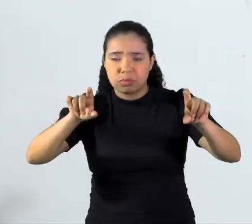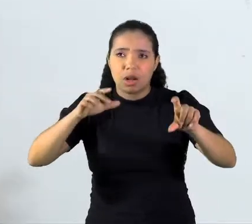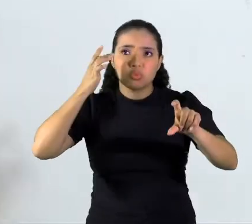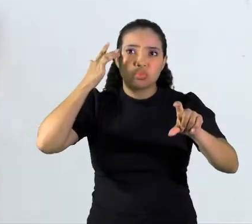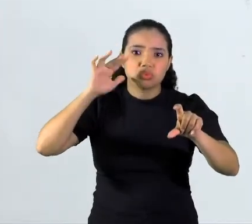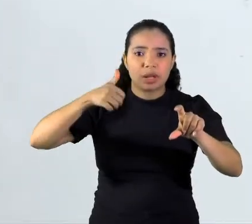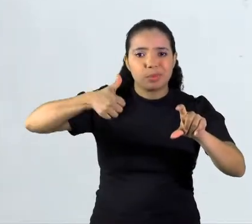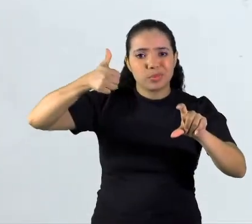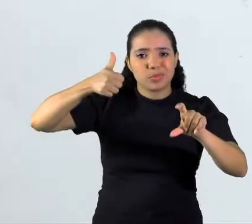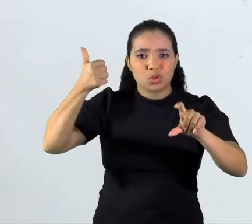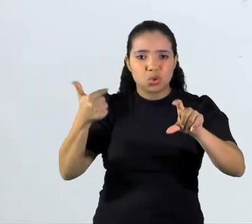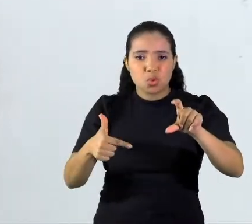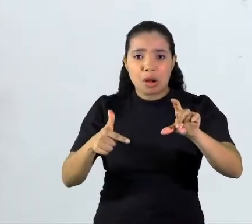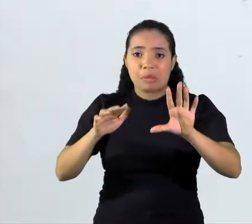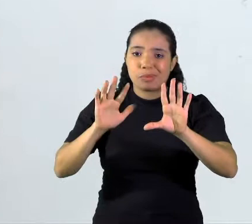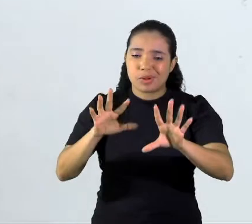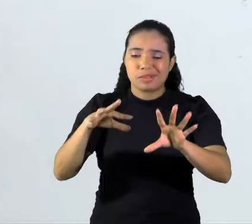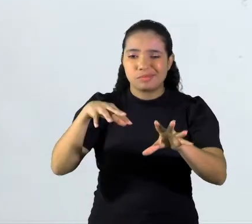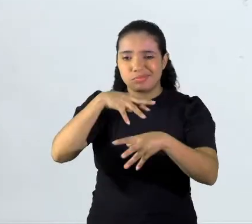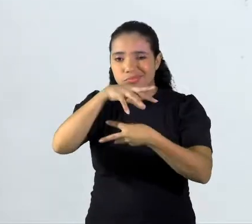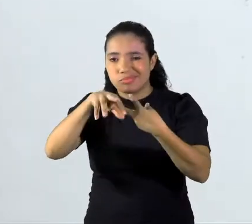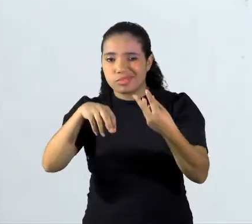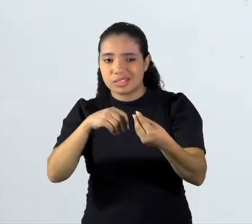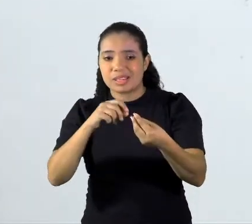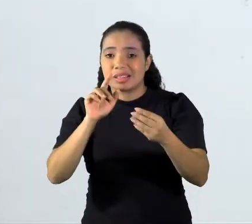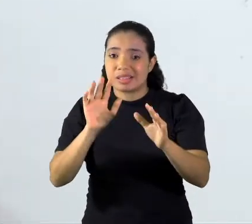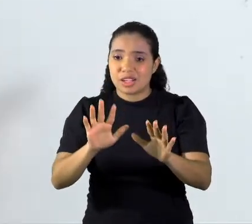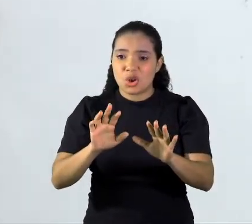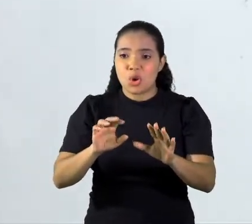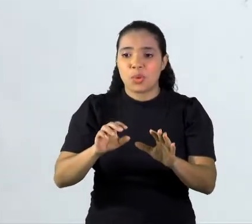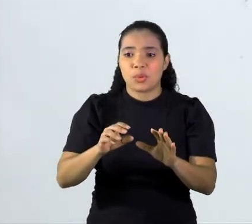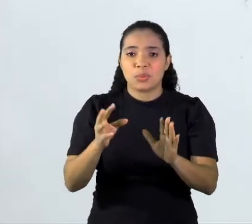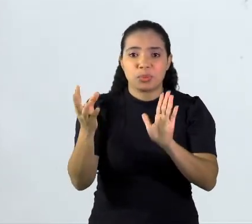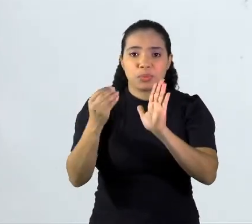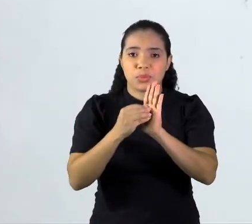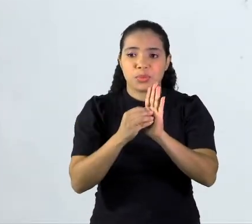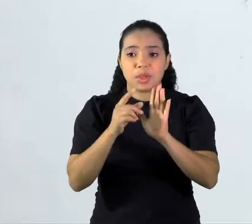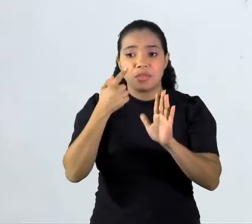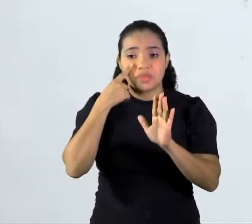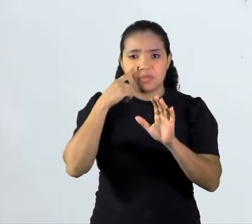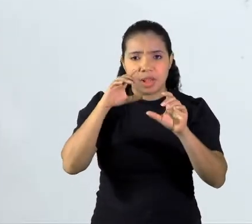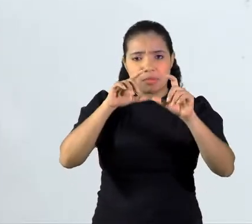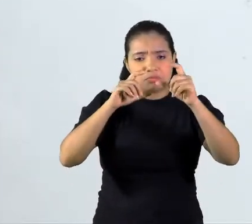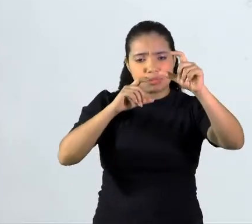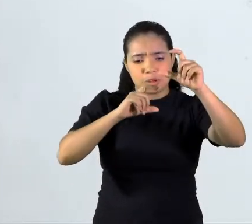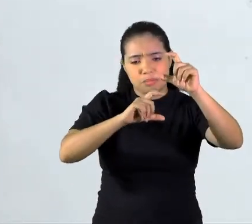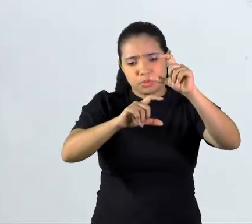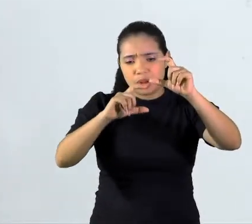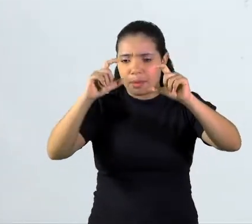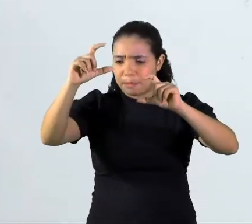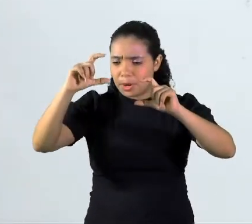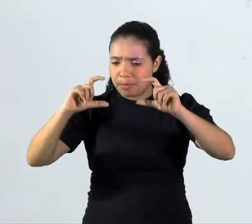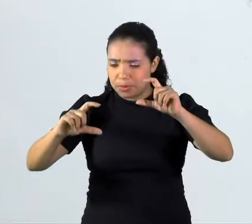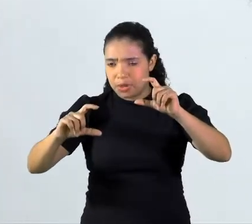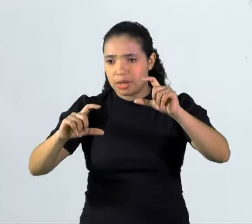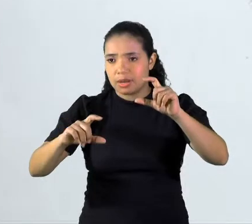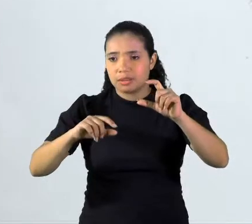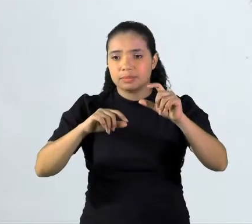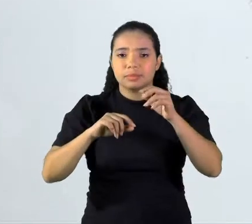segundo grau. Ela está meio embaralhada, então eu não posso classificar. Olhando dessa forma aqui, como eu só tenho o expoente